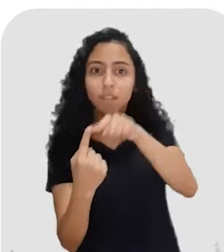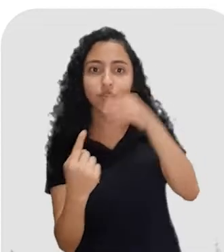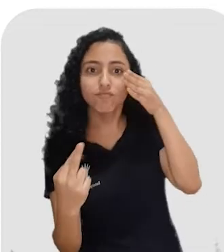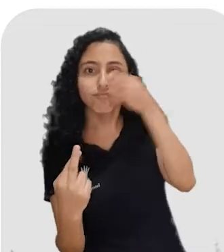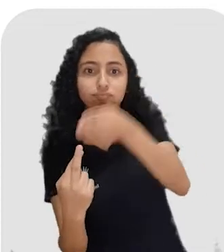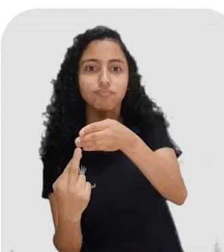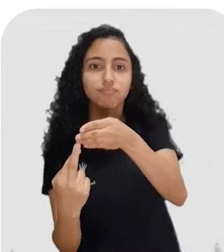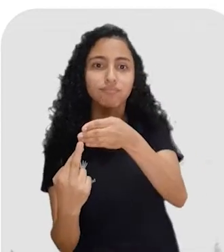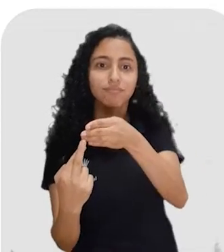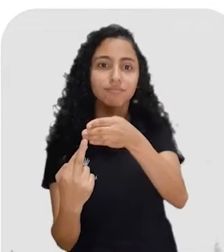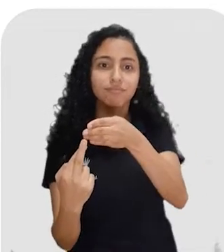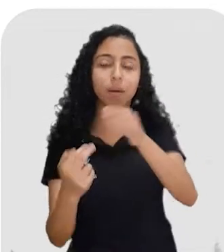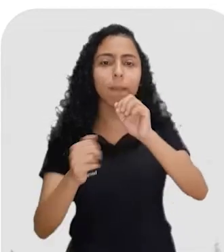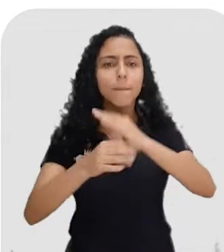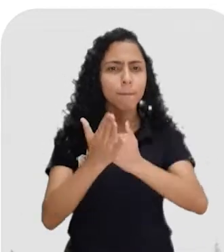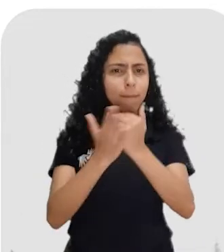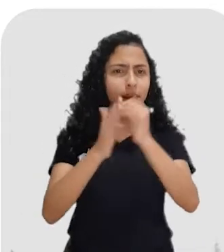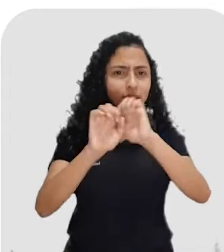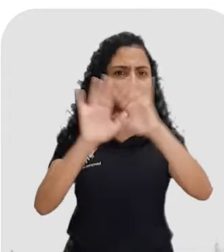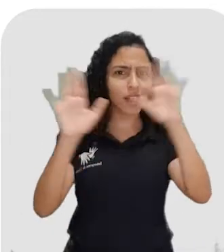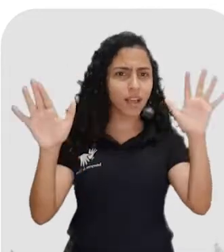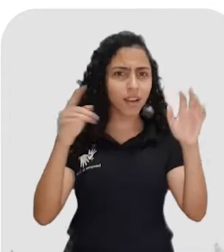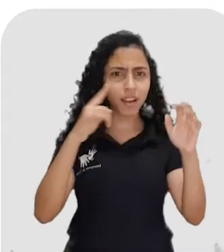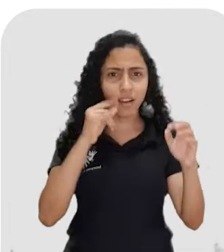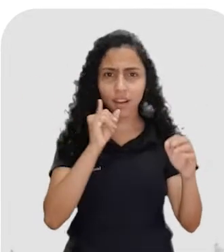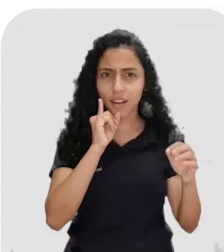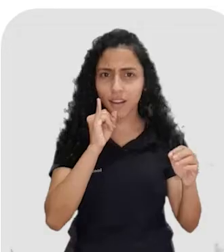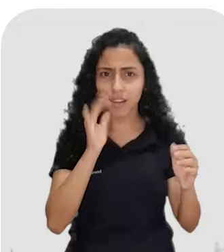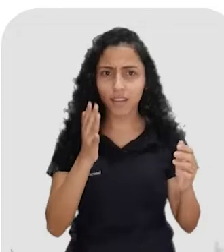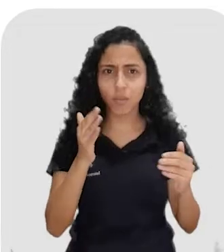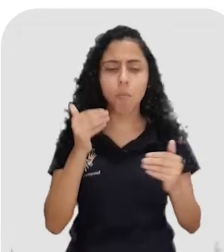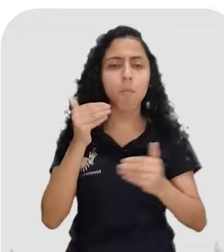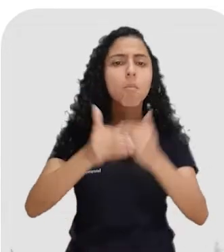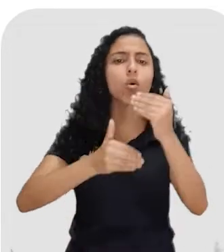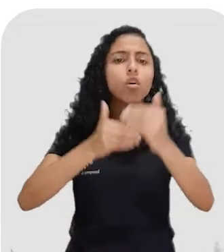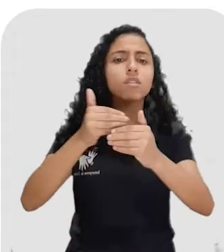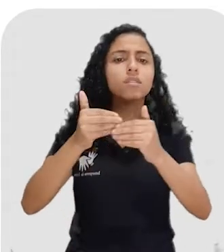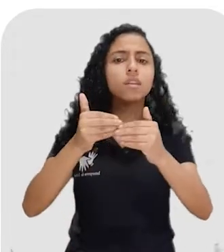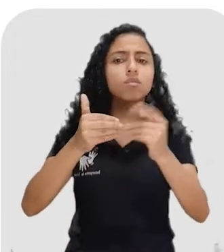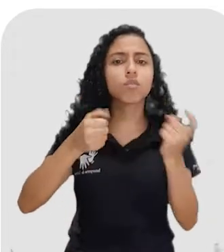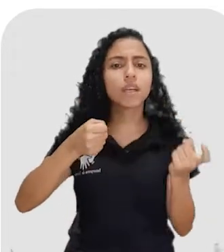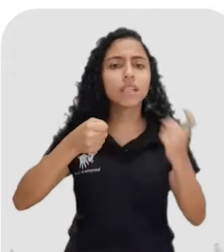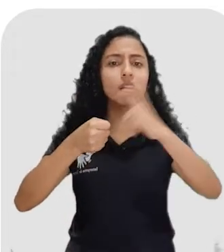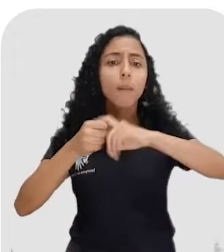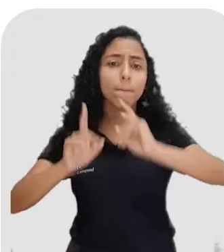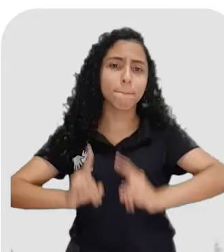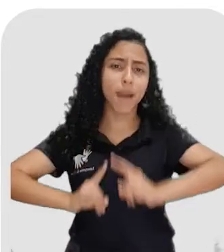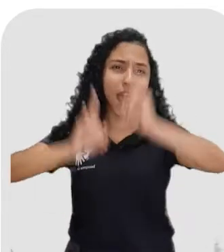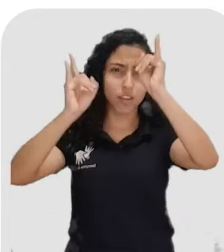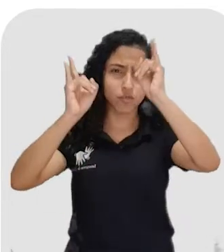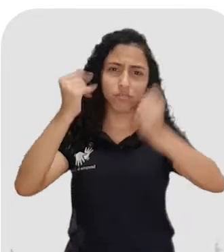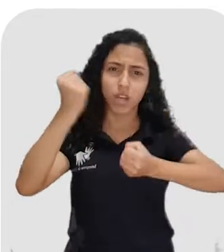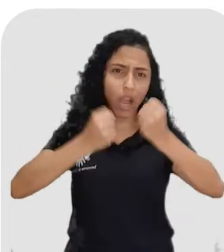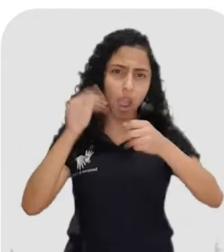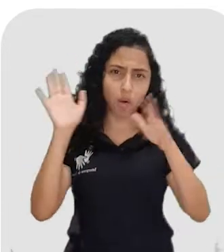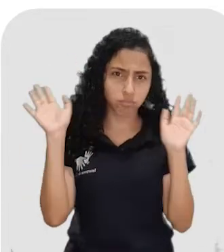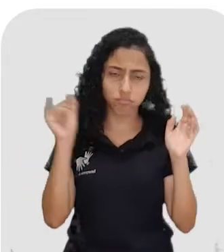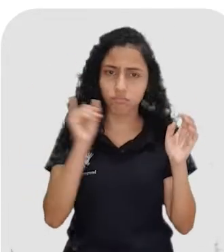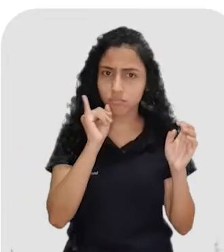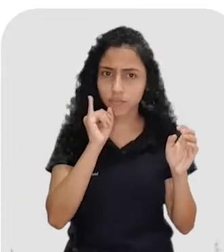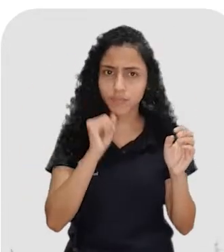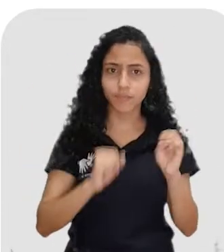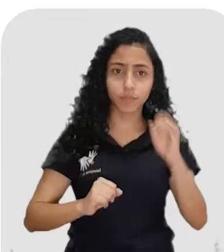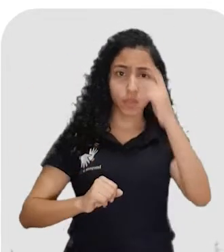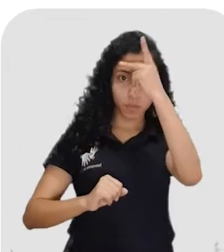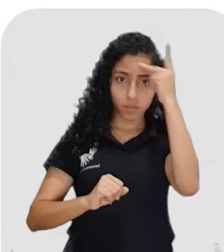quero chegar. Para ficar mais claro esse exemplo ainda, a gente pode usar esse mesmo exemplo, por exemplo, num processo de restauração de um